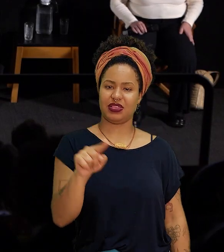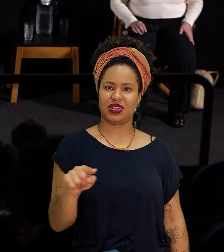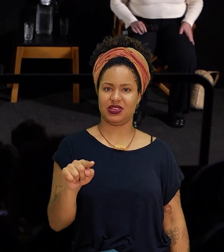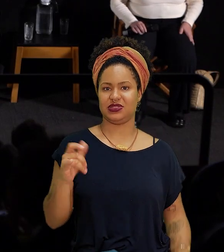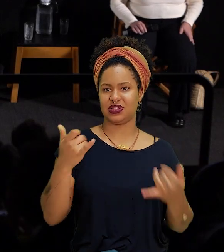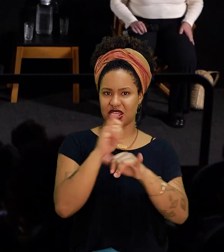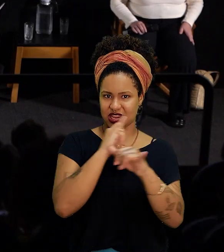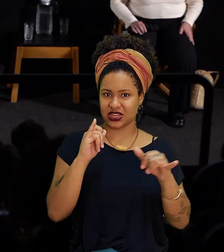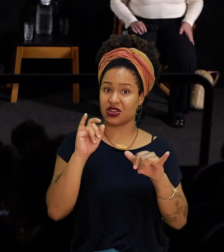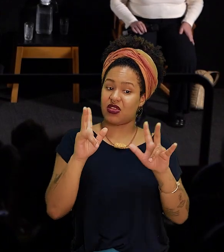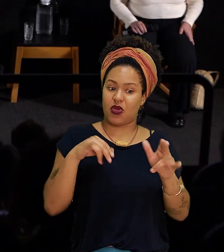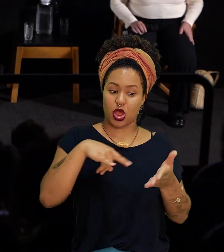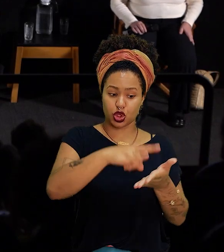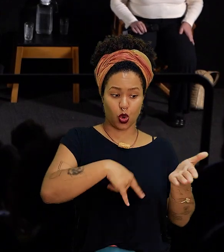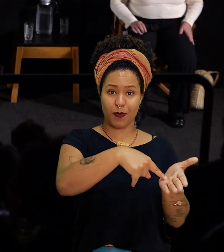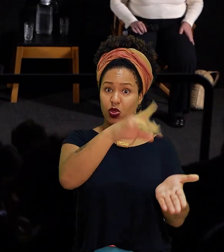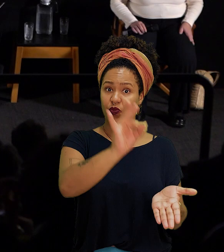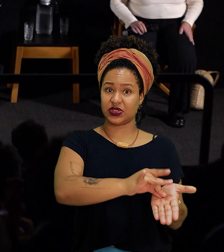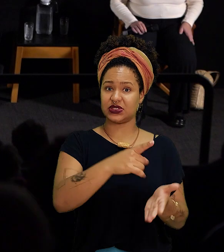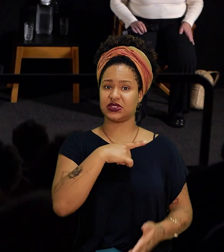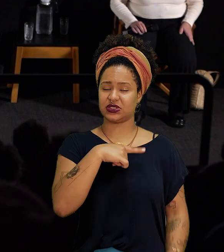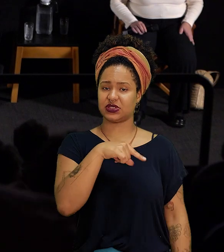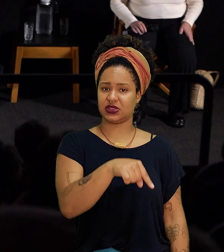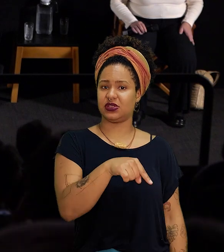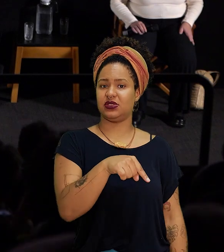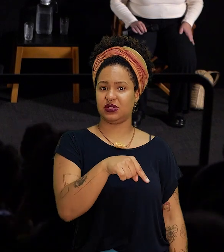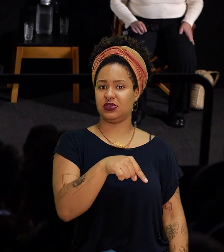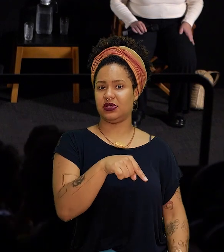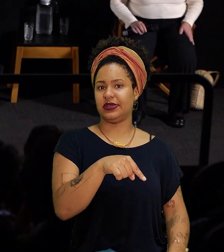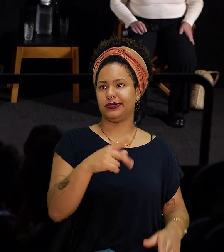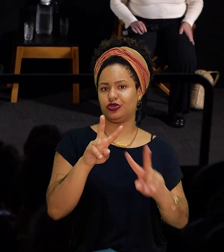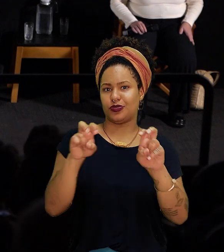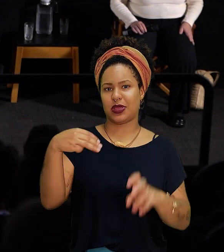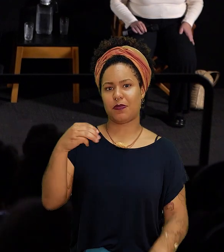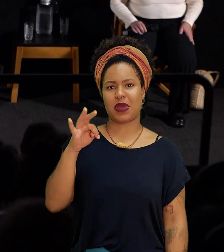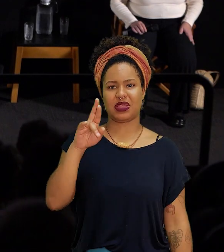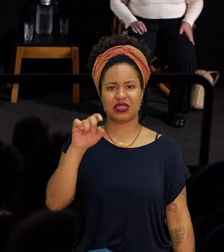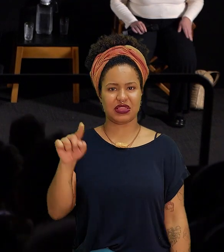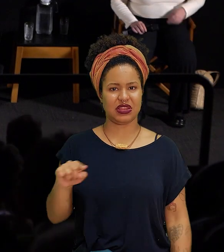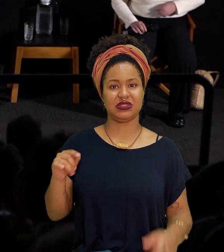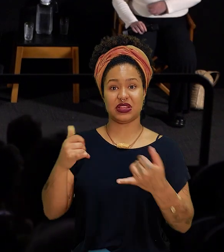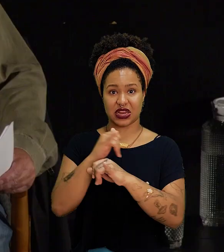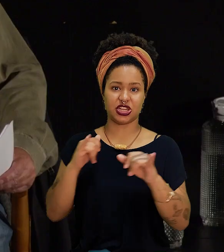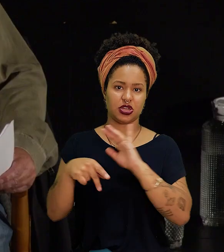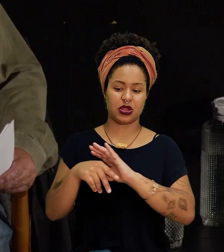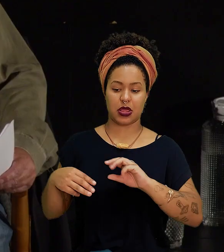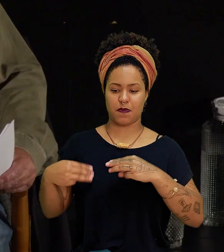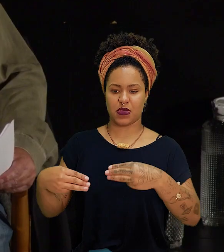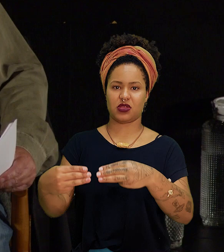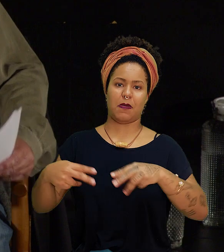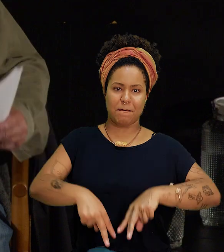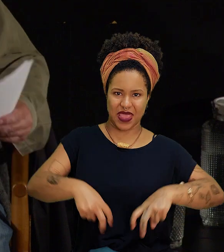que, inclusive, documentos oficiais, documentos da empresa de pesquisa energética, do Ministério